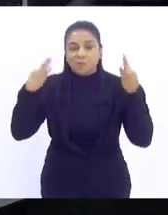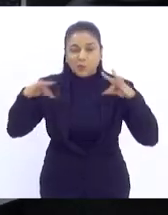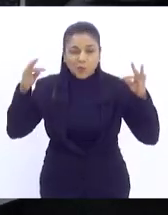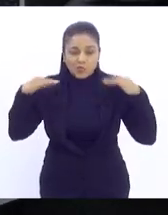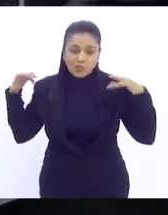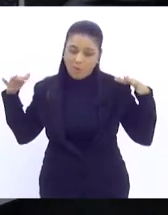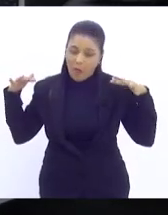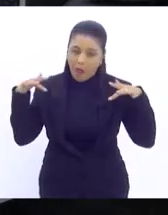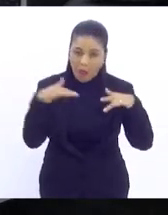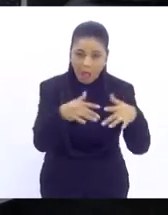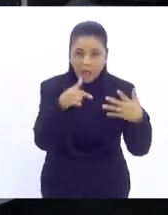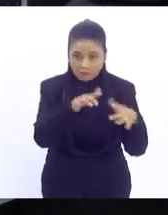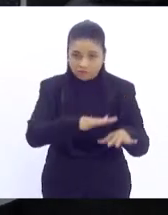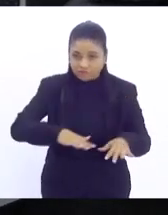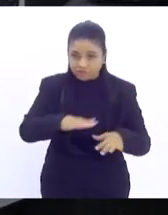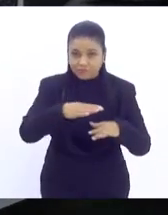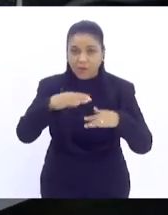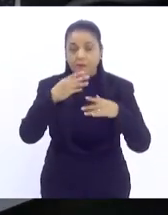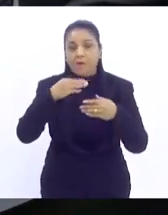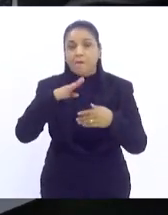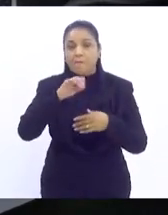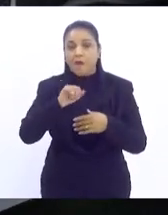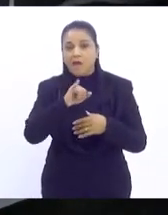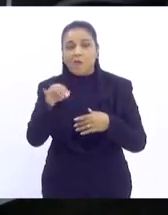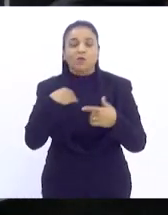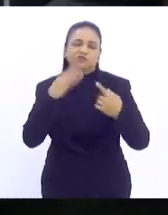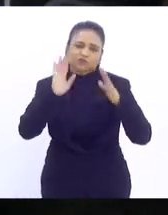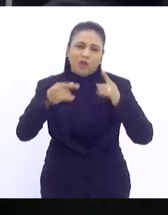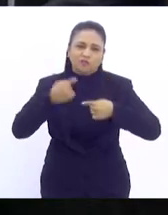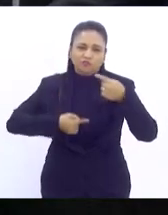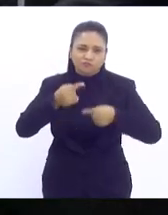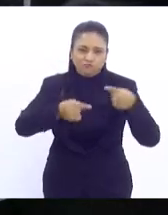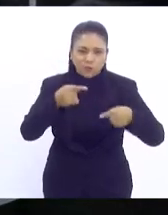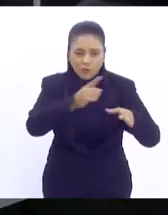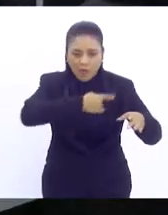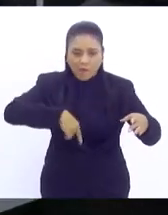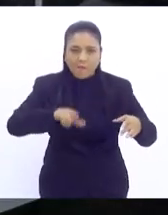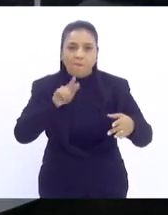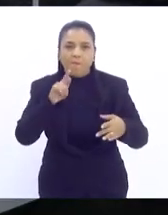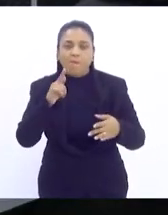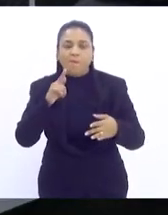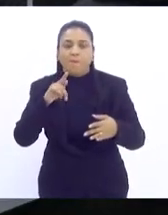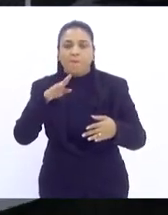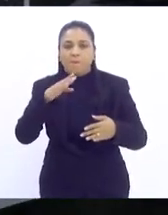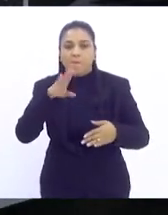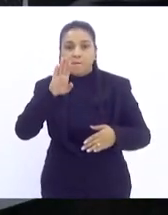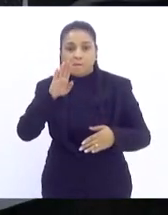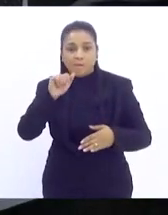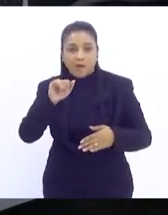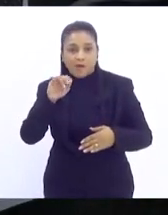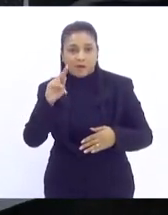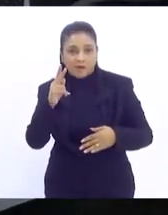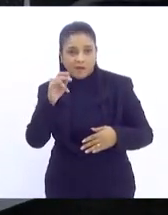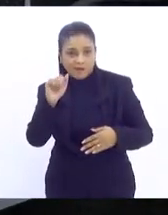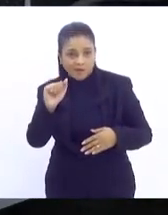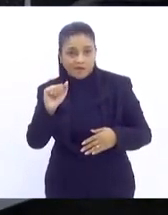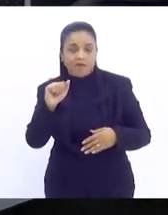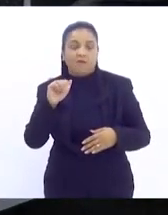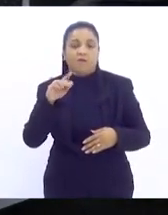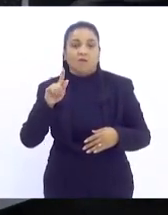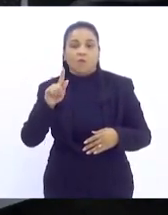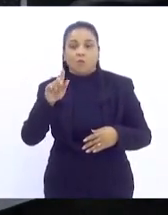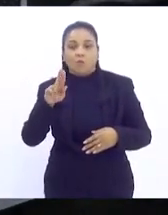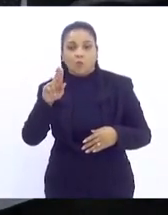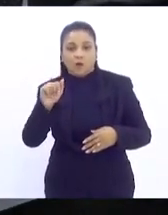tão conosco numa discussão seríssima sobre a Baía de Guanabara porque sou Mega afetados pelos vazamentos de olha um bairro proviniano e